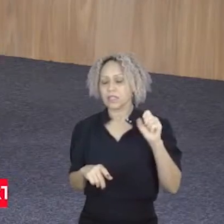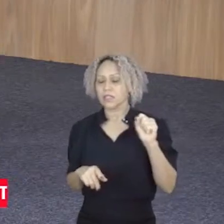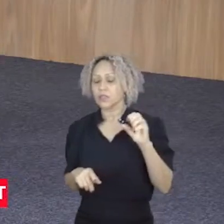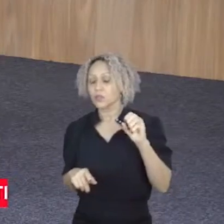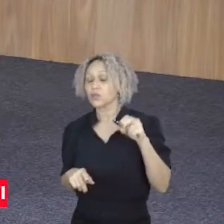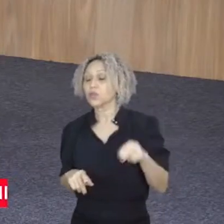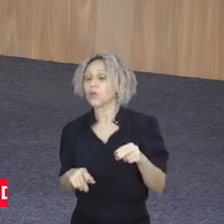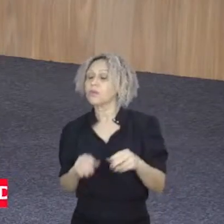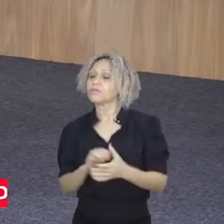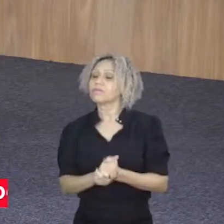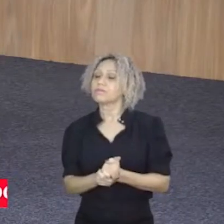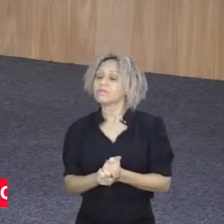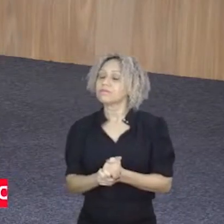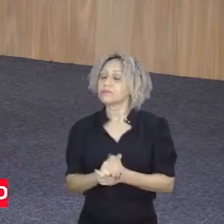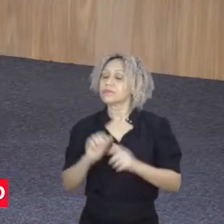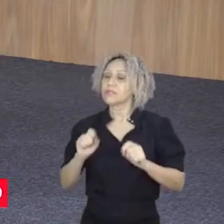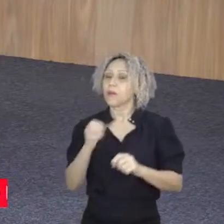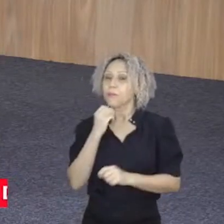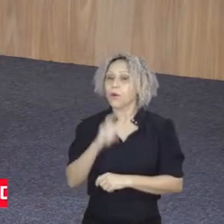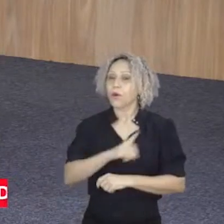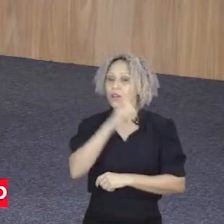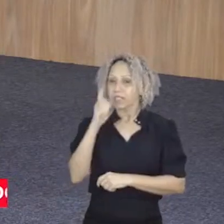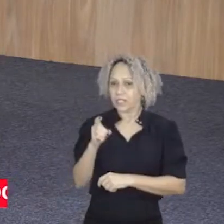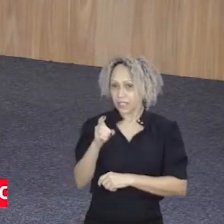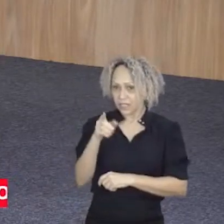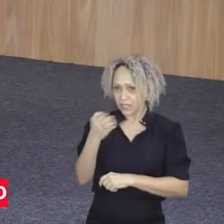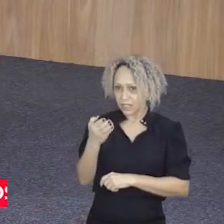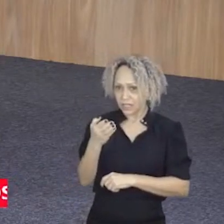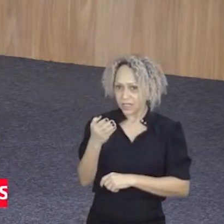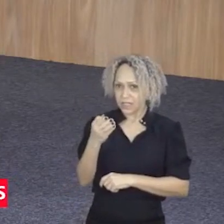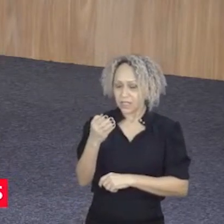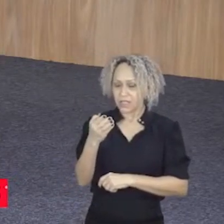ao Jornal PT Brasil. Bom dia. Obrigada.